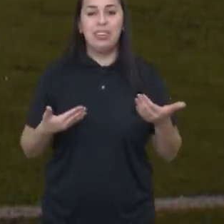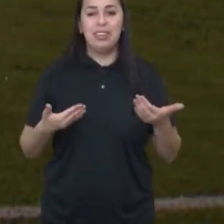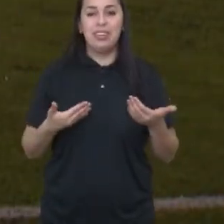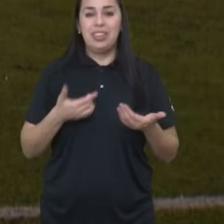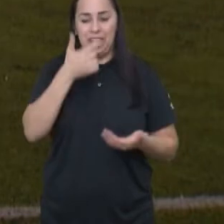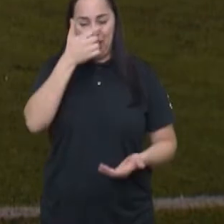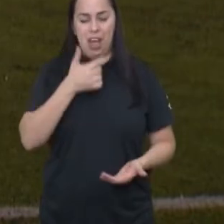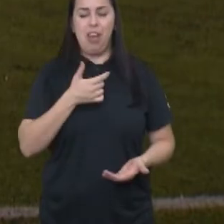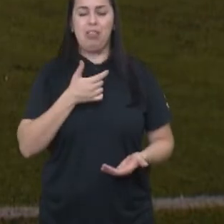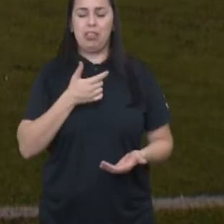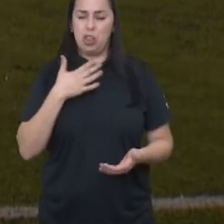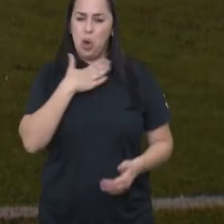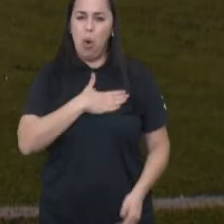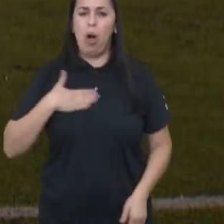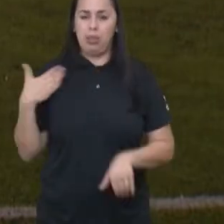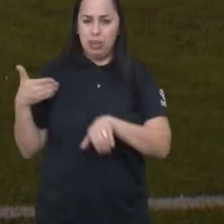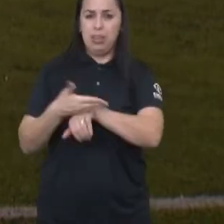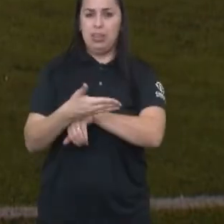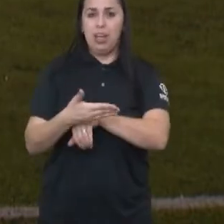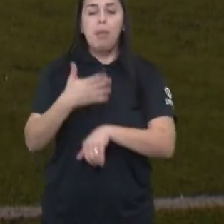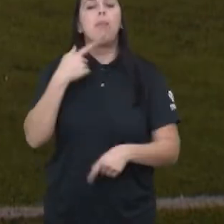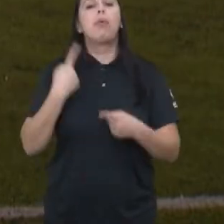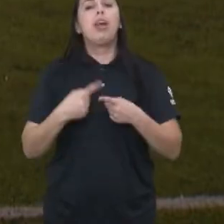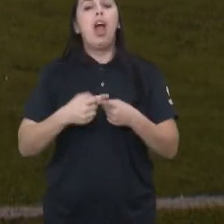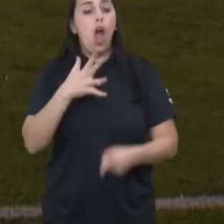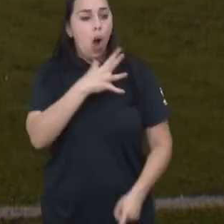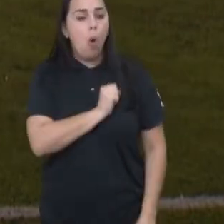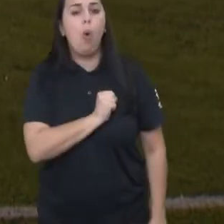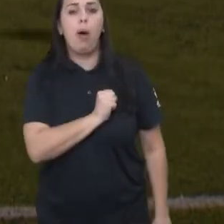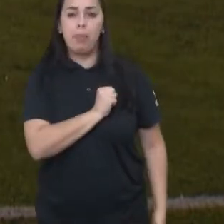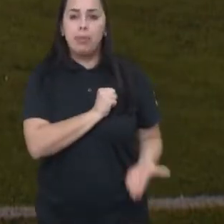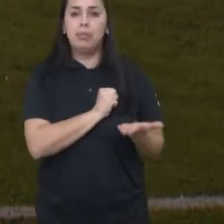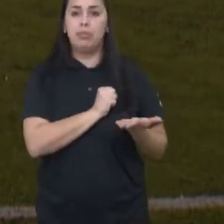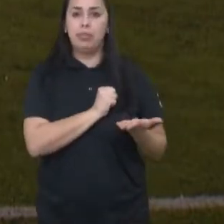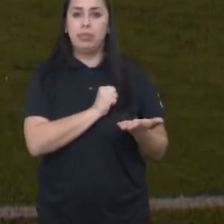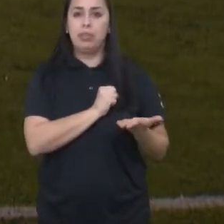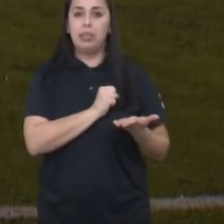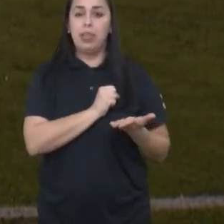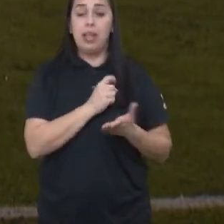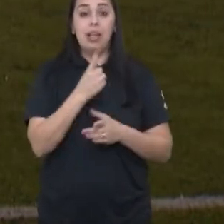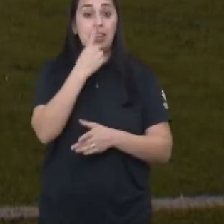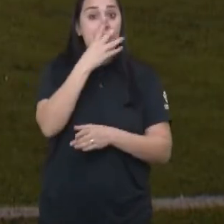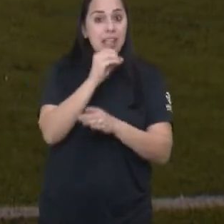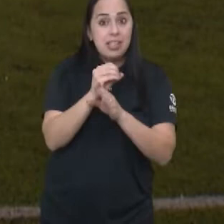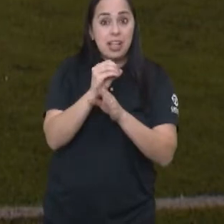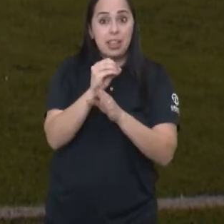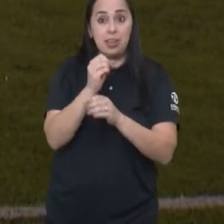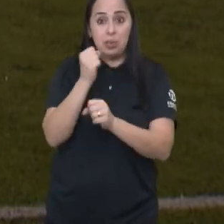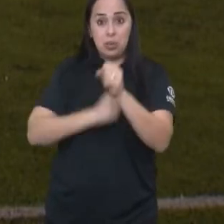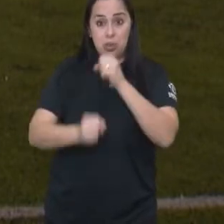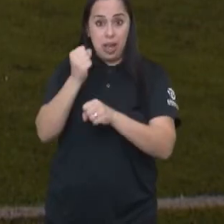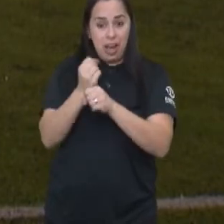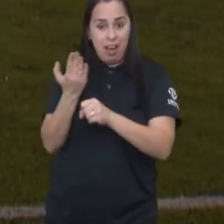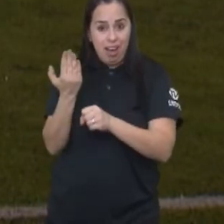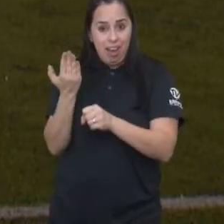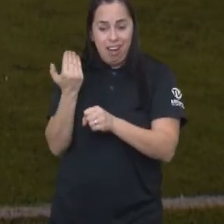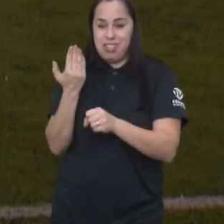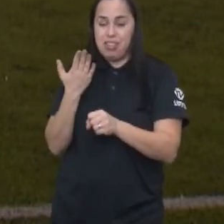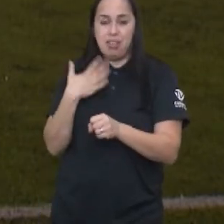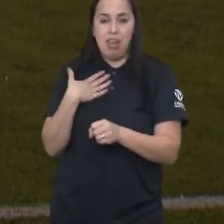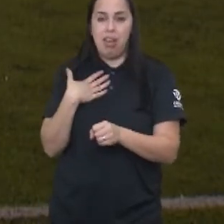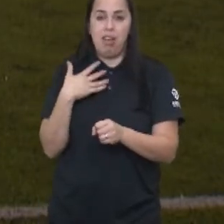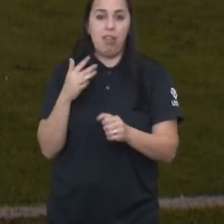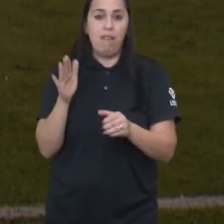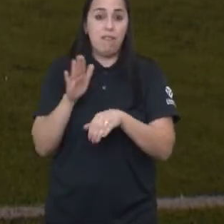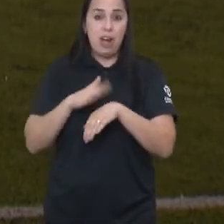pessoa muito realizada por estar aqui por fazer algo que eu gosto depois de tanto tempo porque foram mais de dez anos e eu